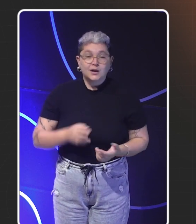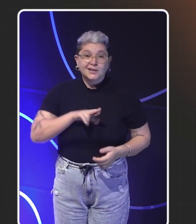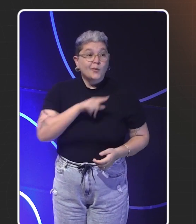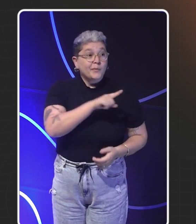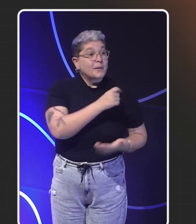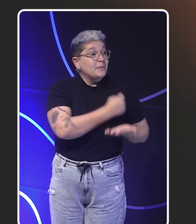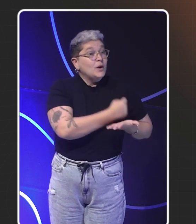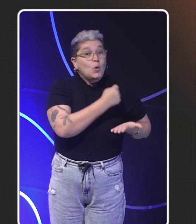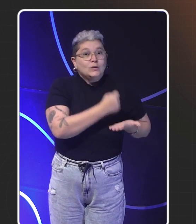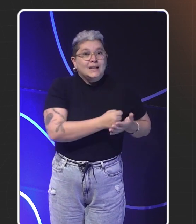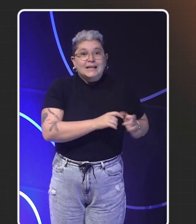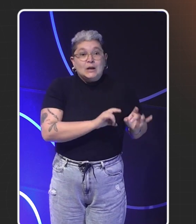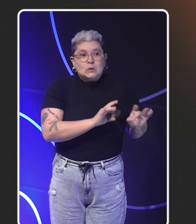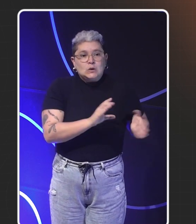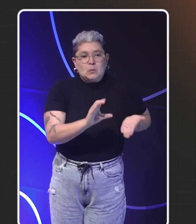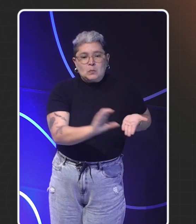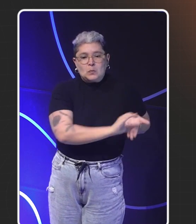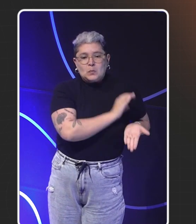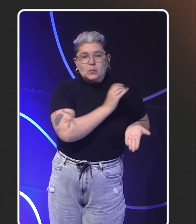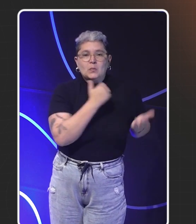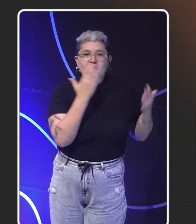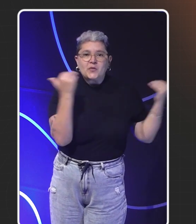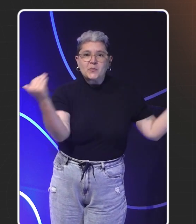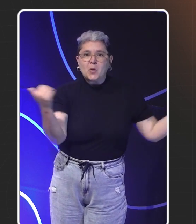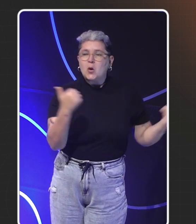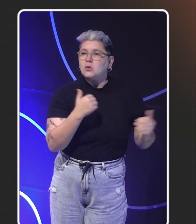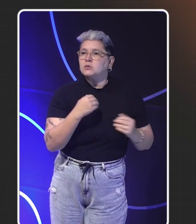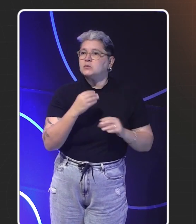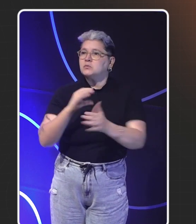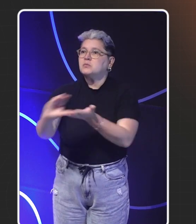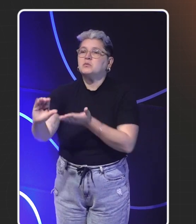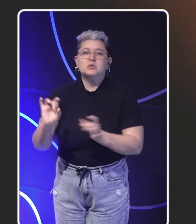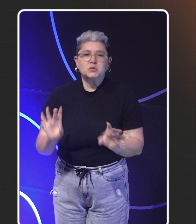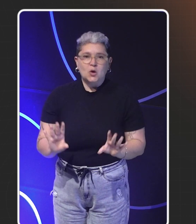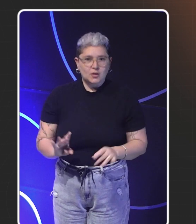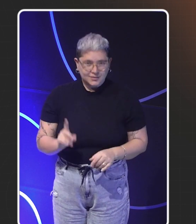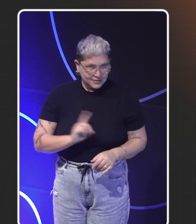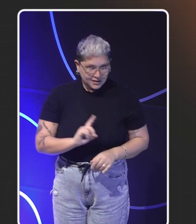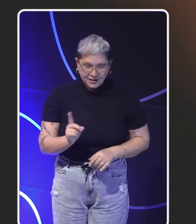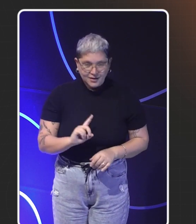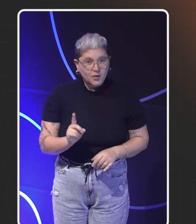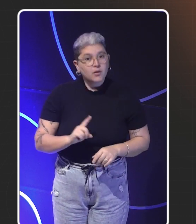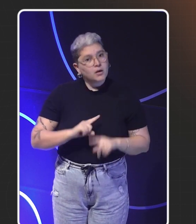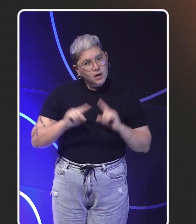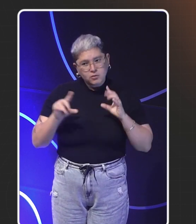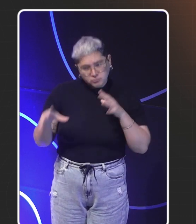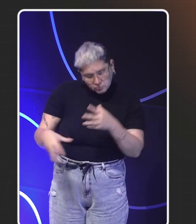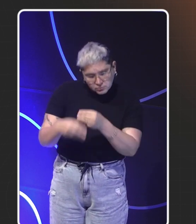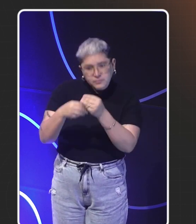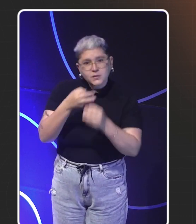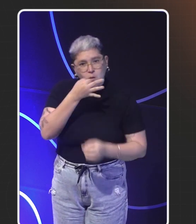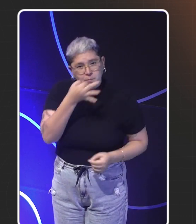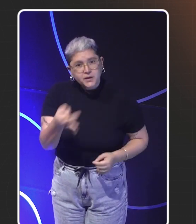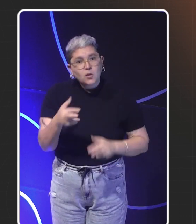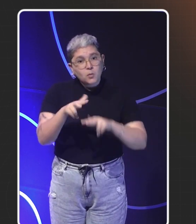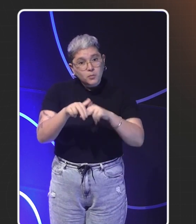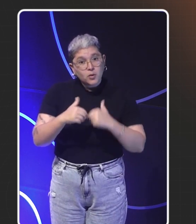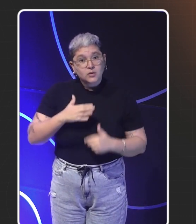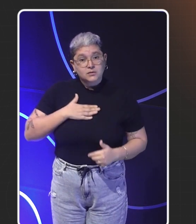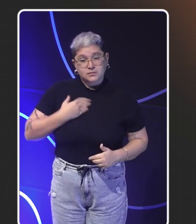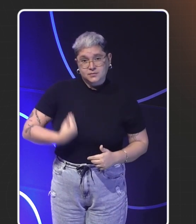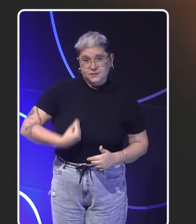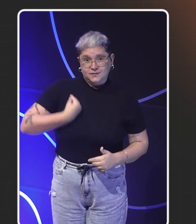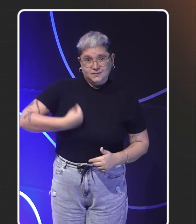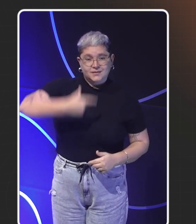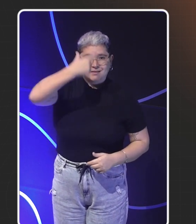contratada só pela fama ou pelo número de seguidores, mas eu agrego a minha opinião com base nas coisas que eu sou.